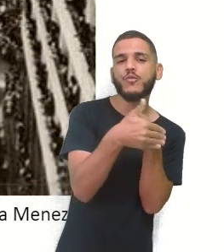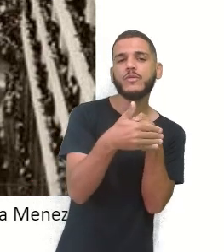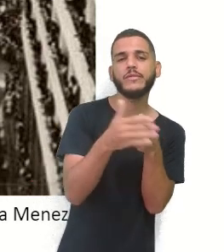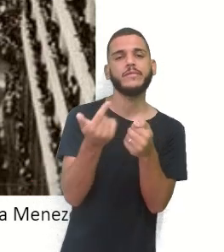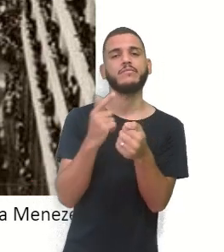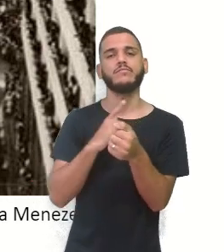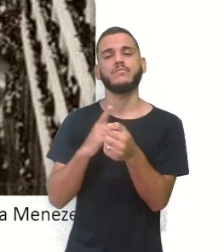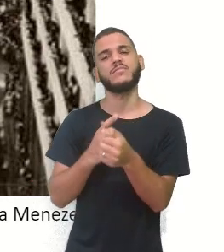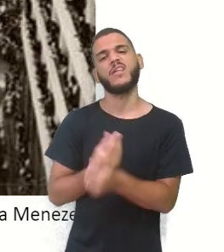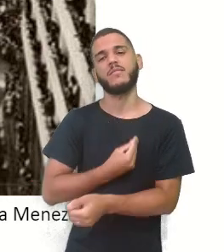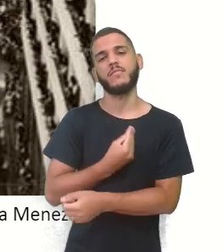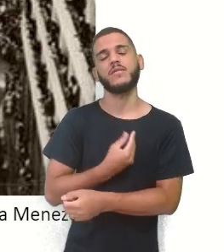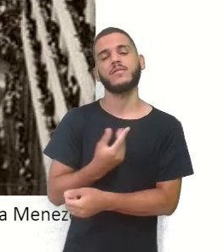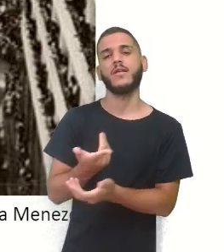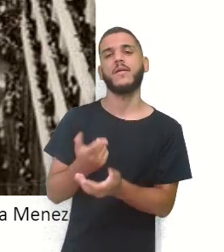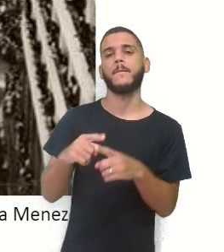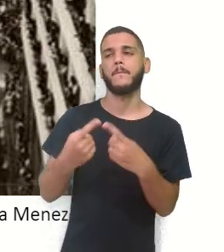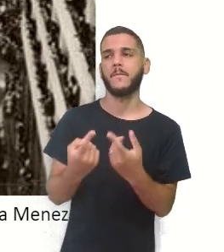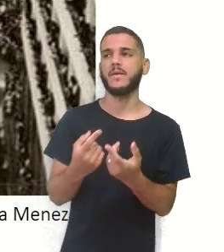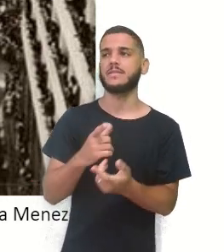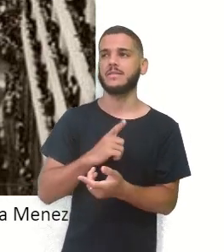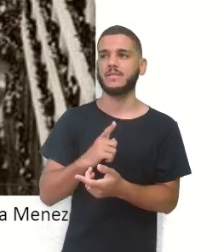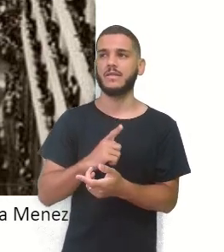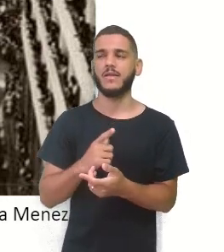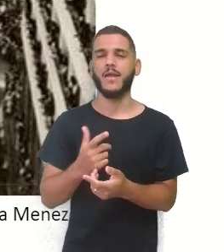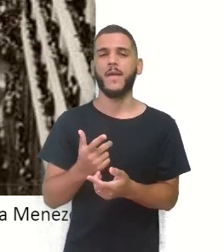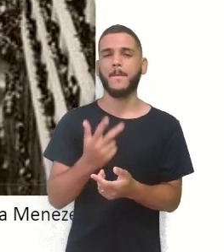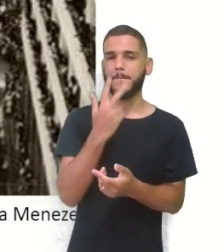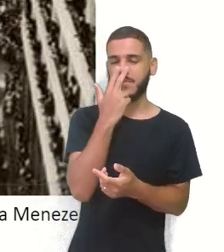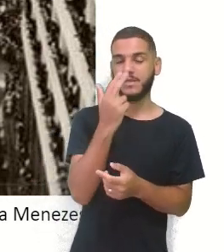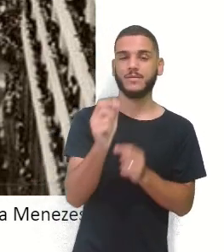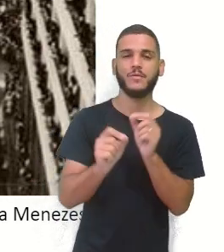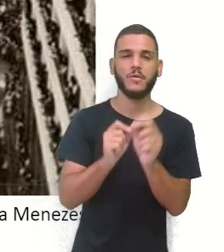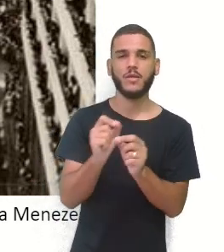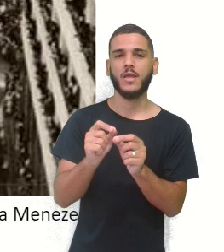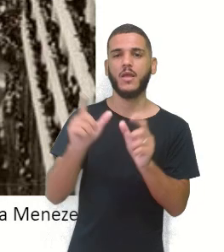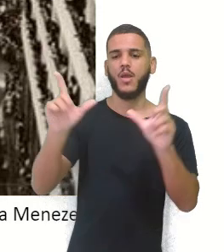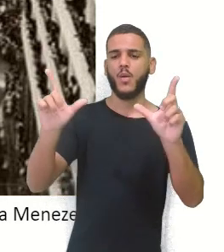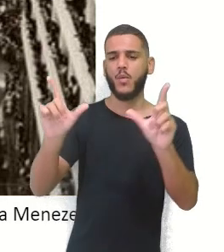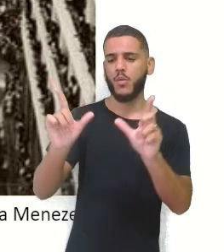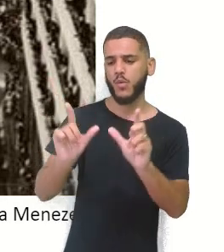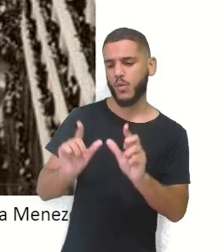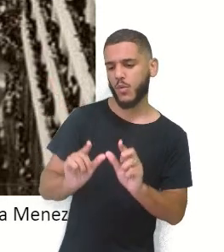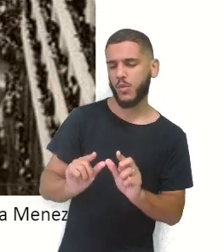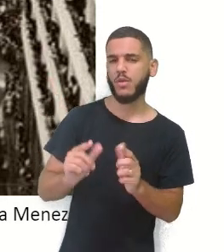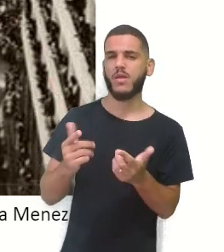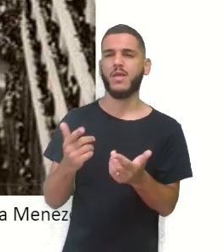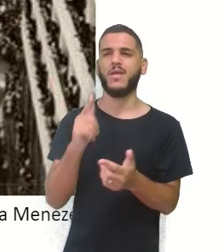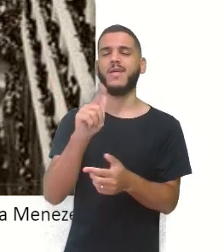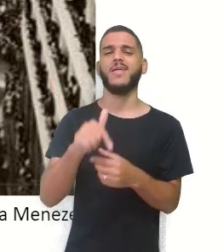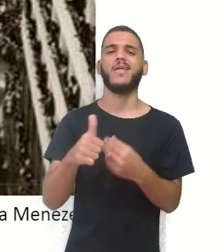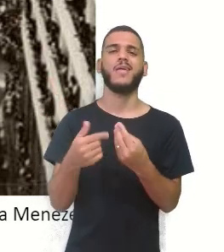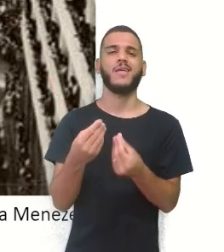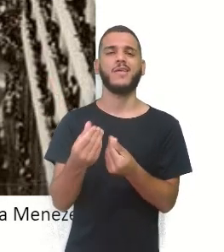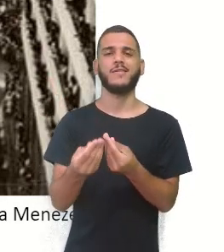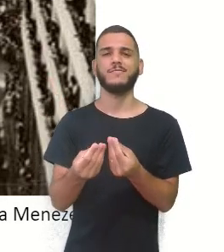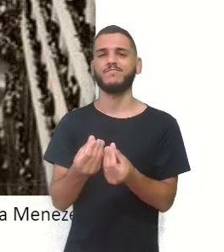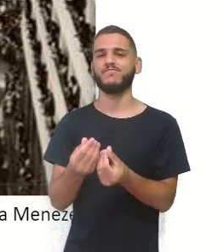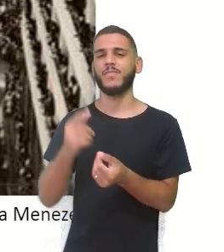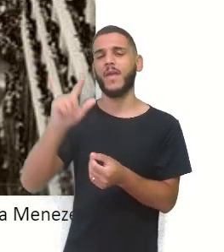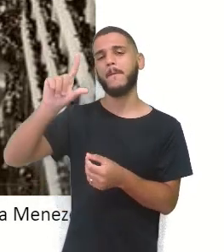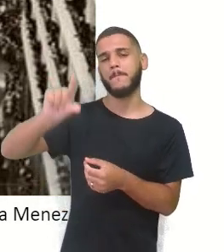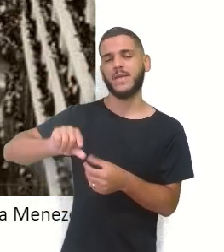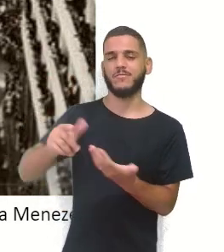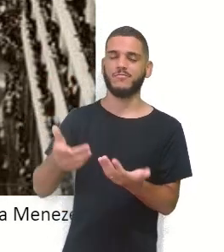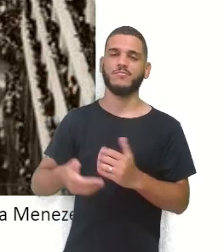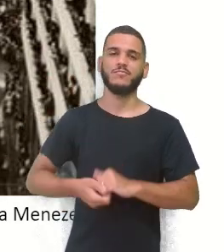ali ainda. Isso. Ainda existem, mas parece que eles se encolheram, né, professora? Eles estão mais assim, são menos